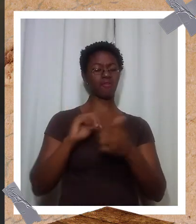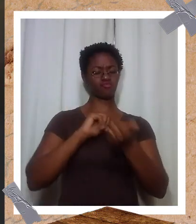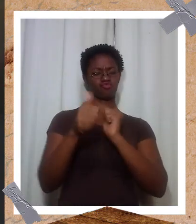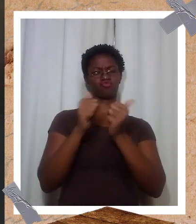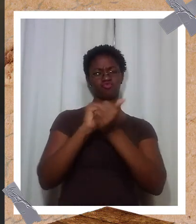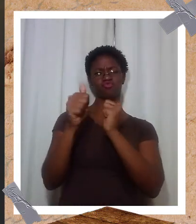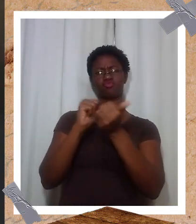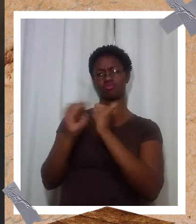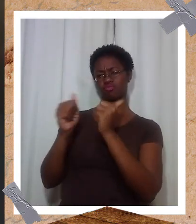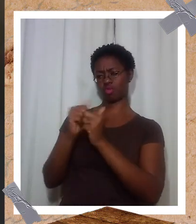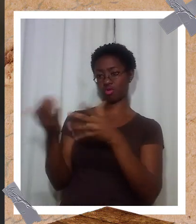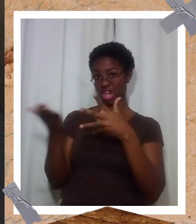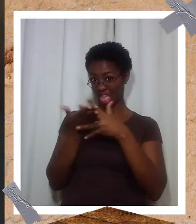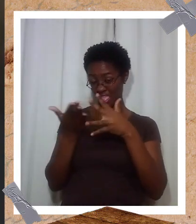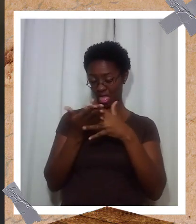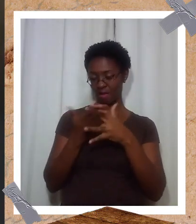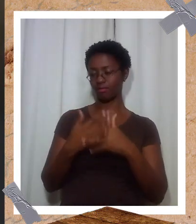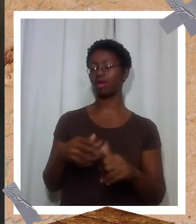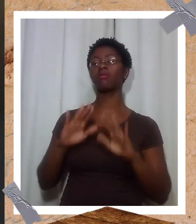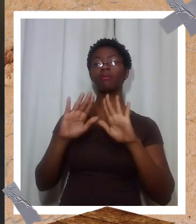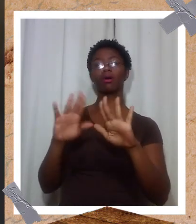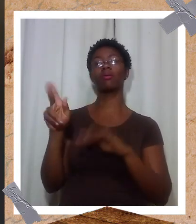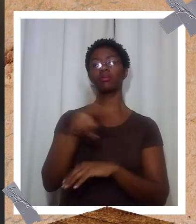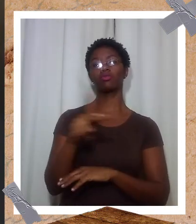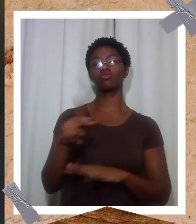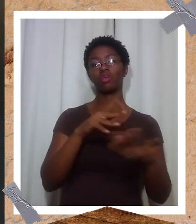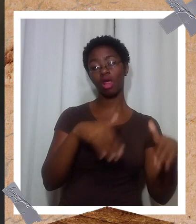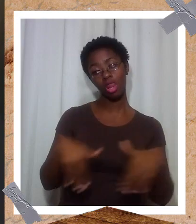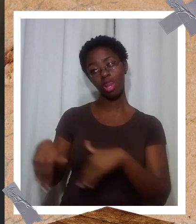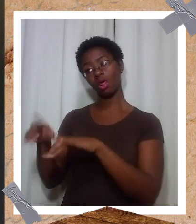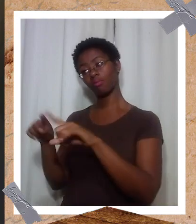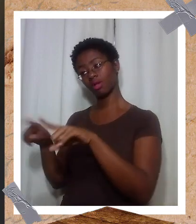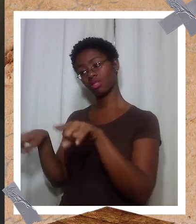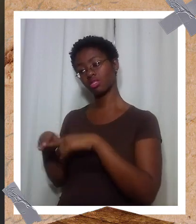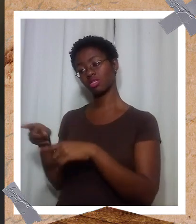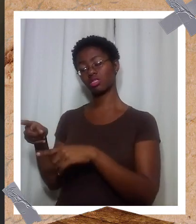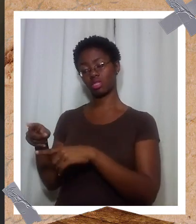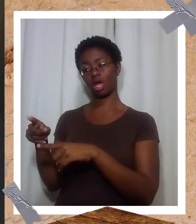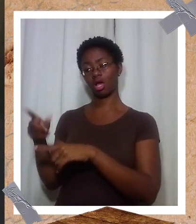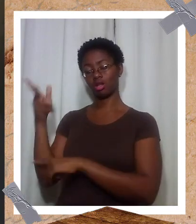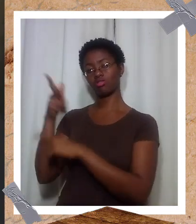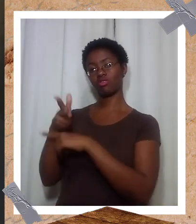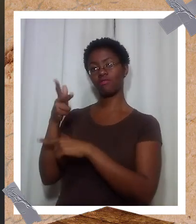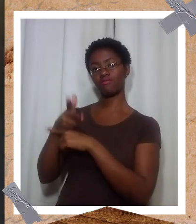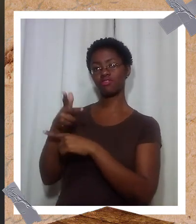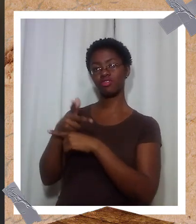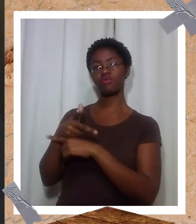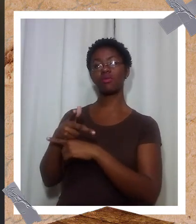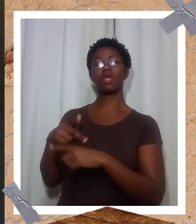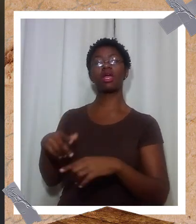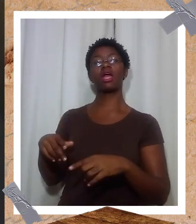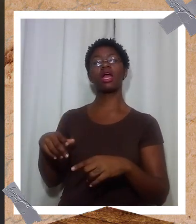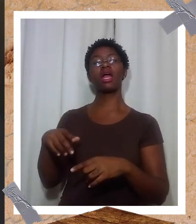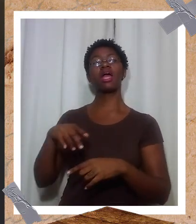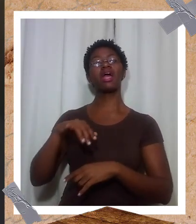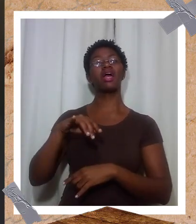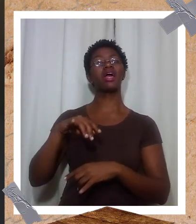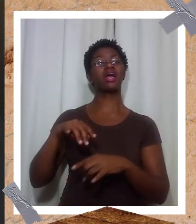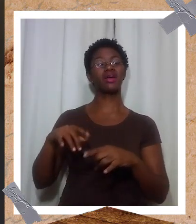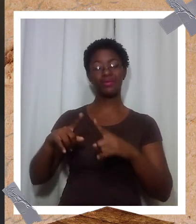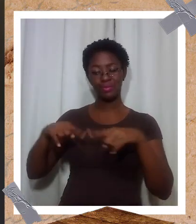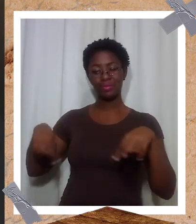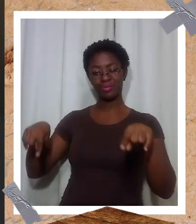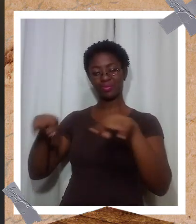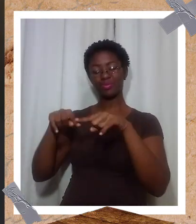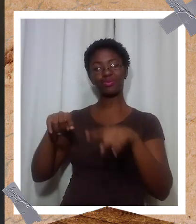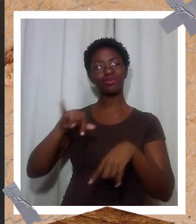futebol no recreio, né, e a professora, ela levou todo mundo para a sala de vídeo e passou o filme O Jardim Secreto, né. Jardim Secreto, que é um